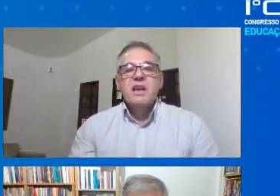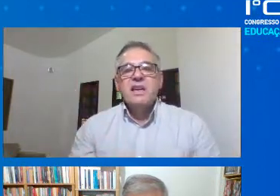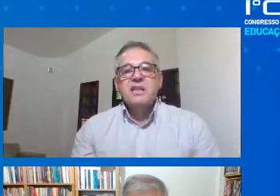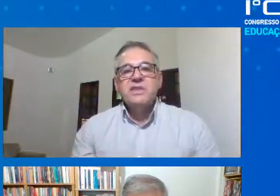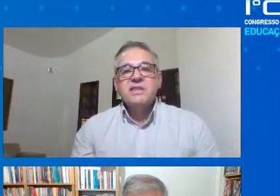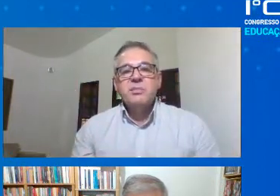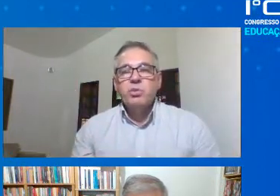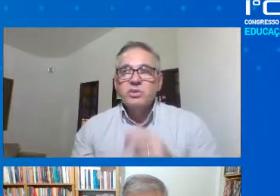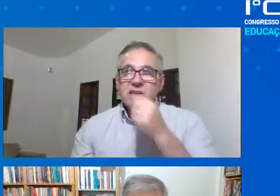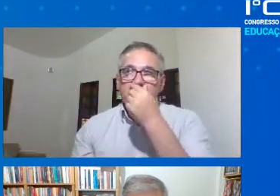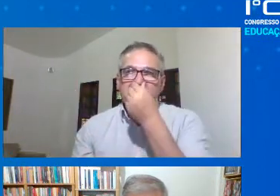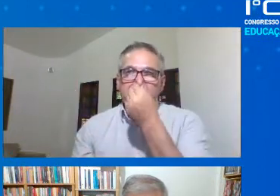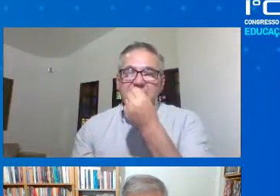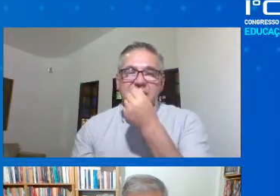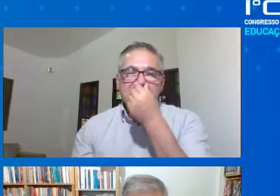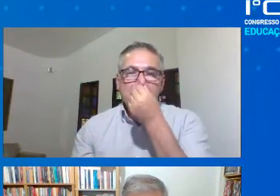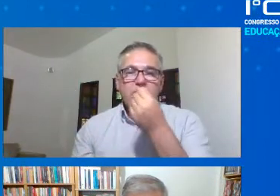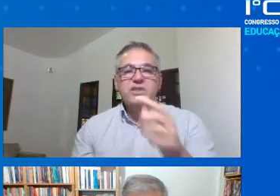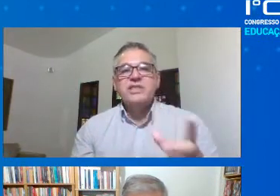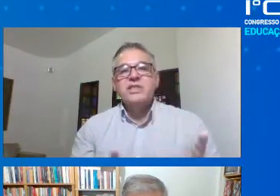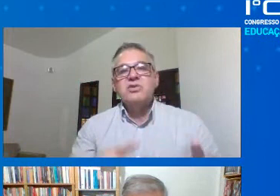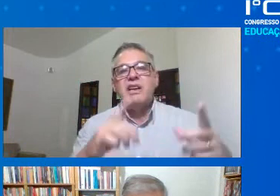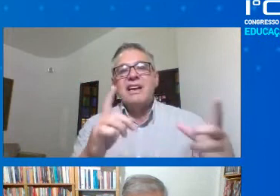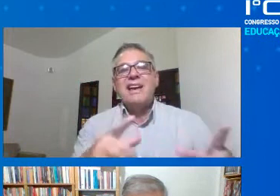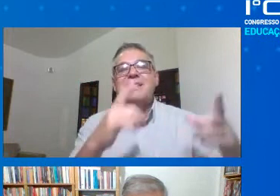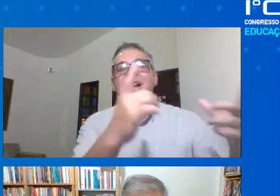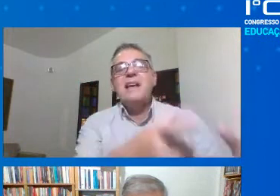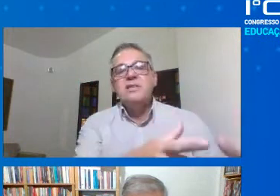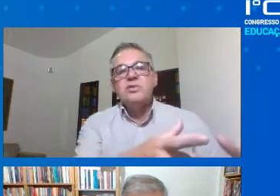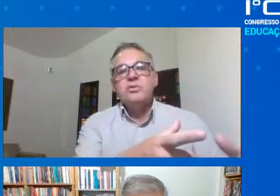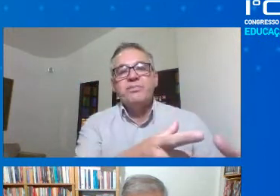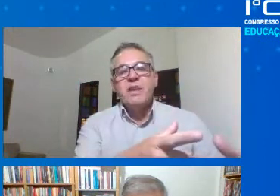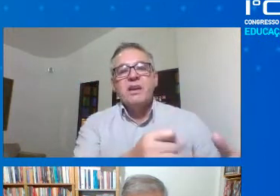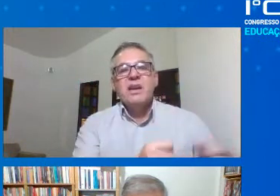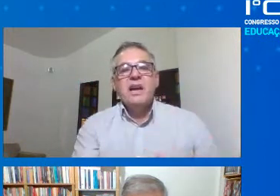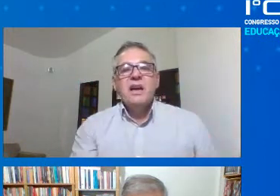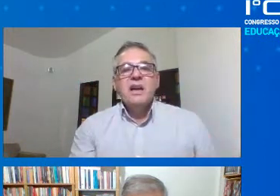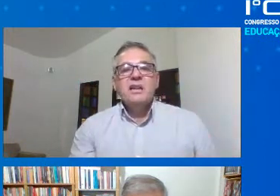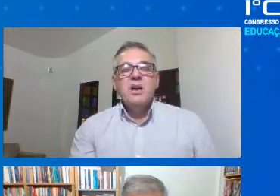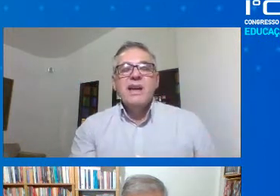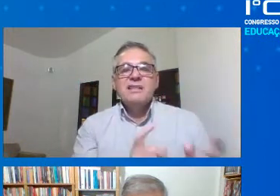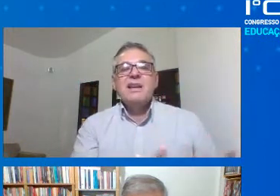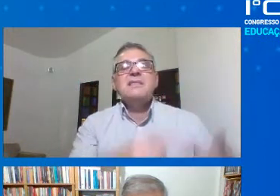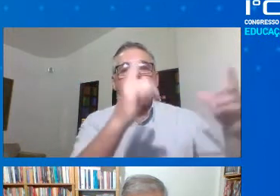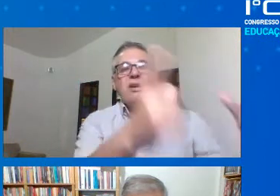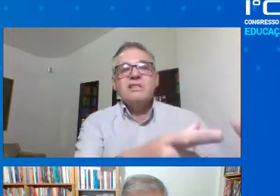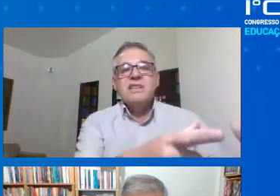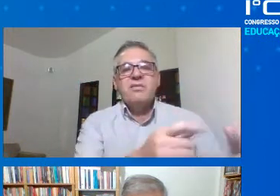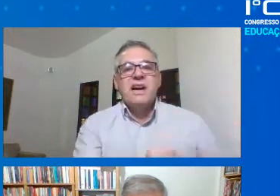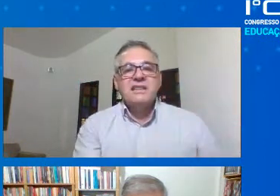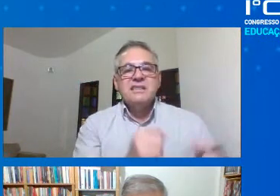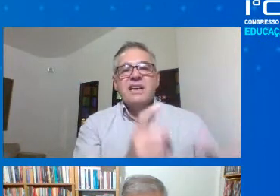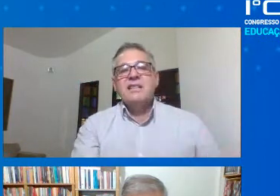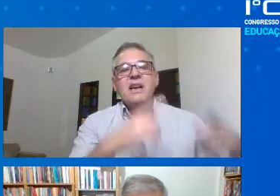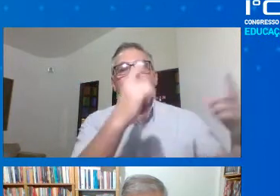aí é dele e às vezes se busca uma diferenciação onde se diz olha é a ideia é isso né então é a de São aulas gravadas é